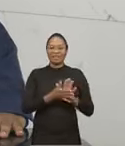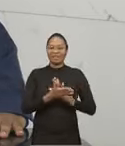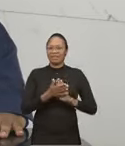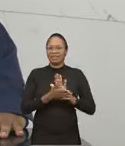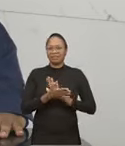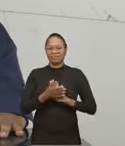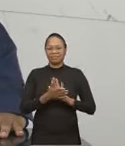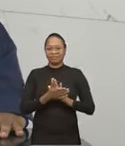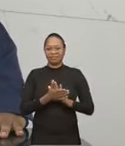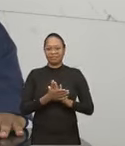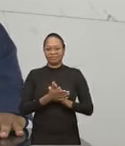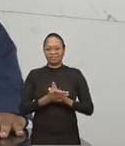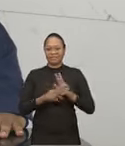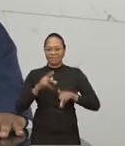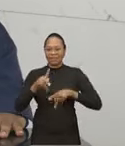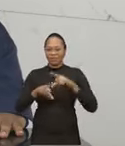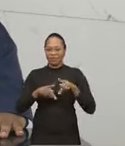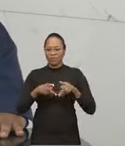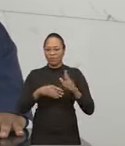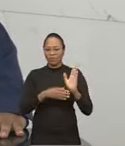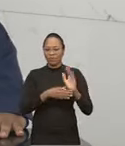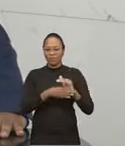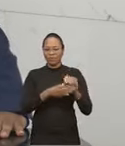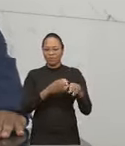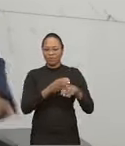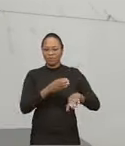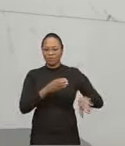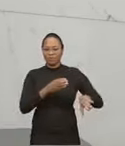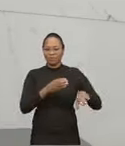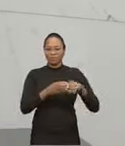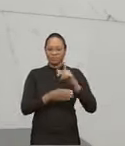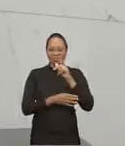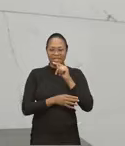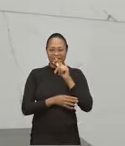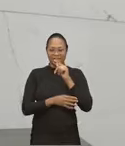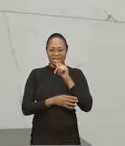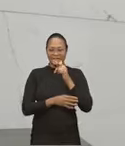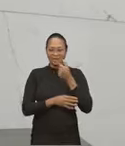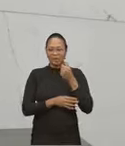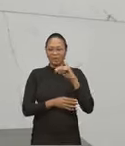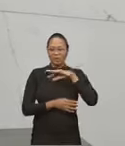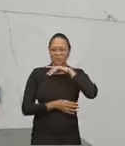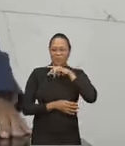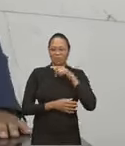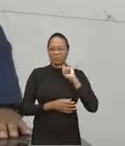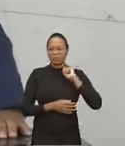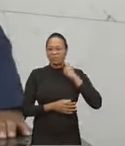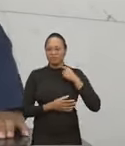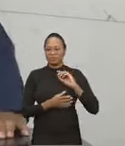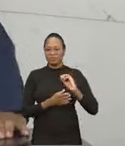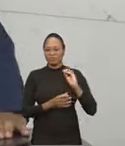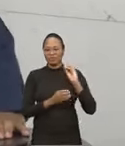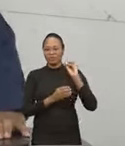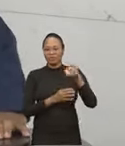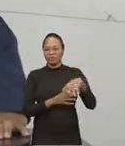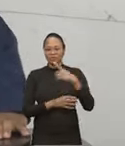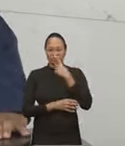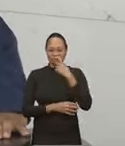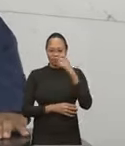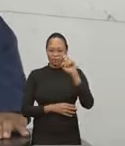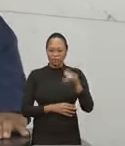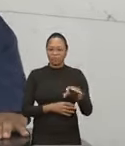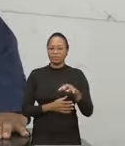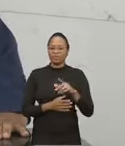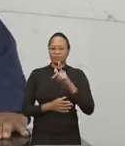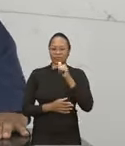esgoto no Rio Capivara. Então acredito sim que a secretária Andréa, secretária da SEDU, vai